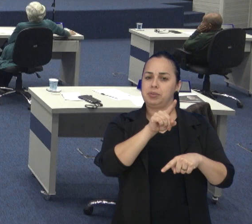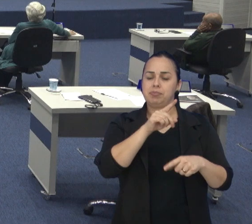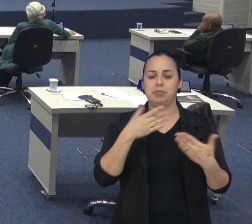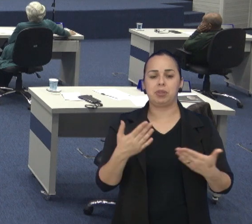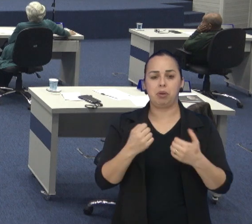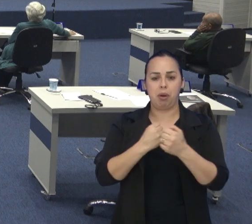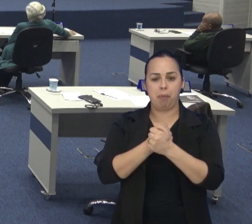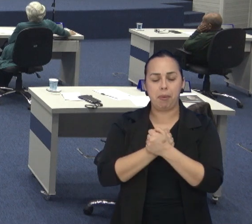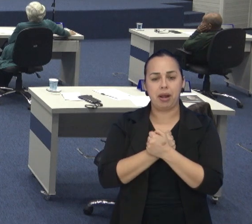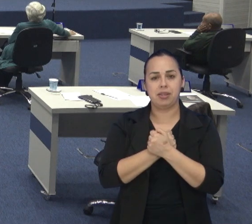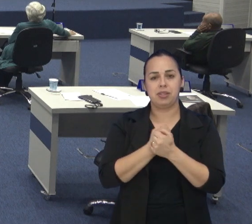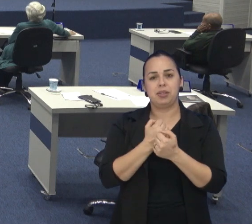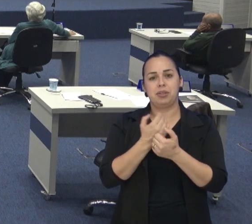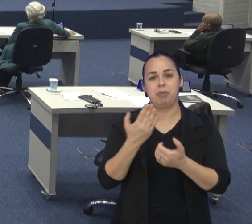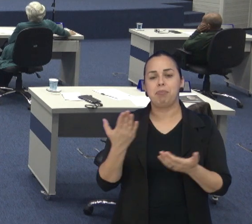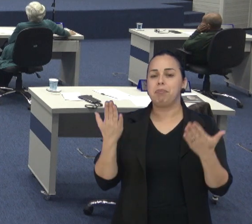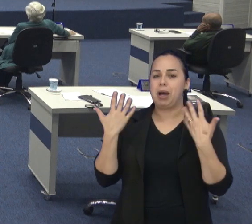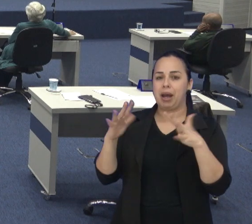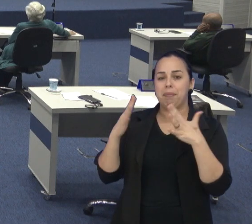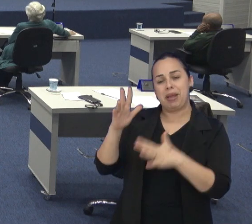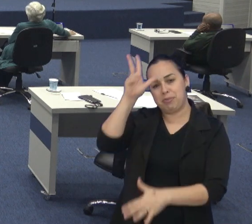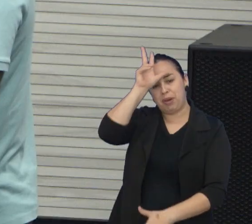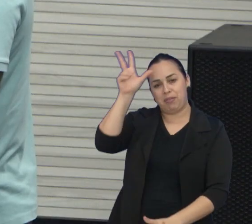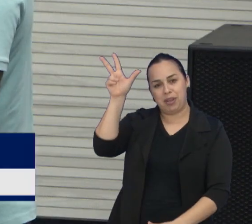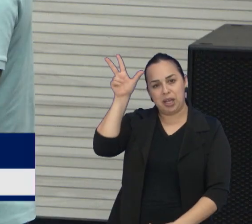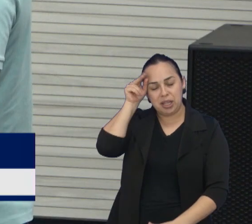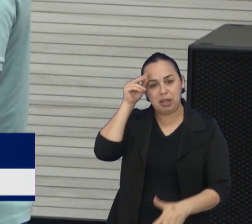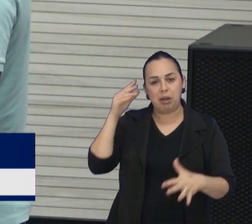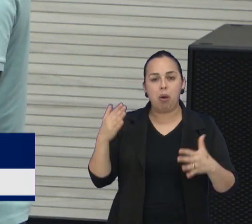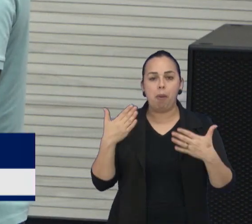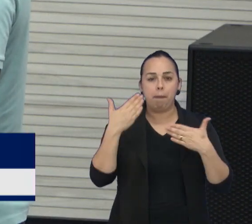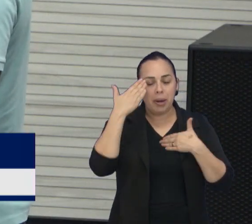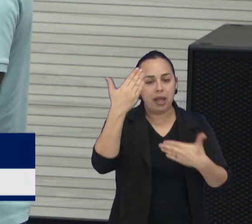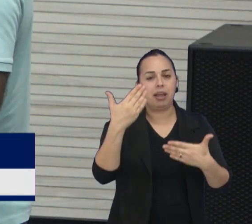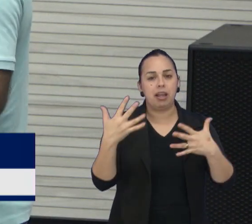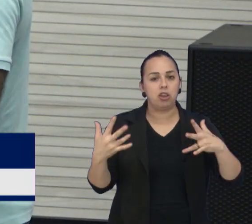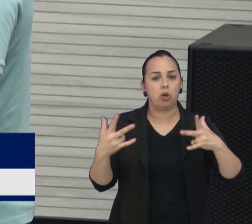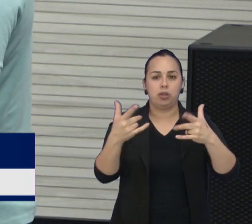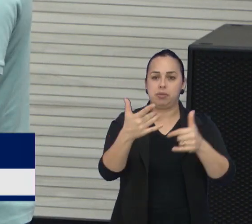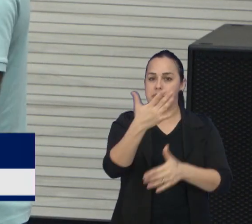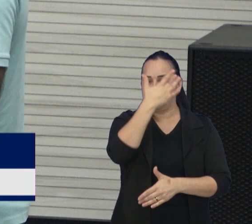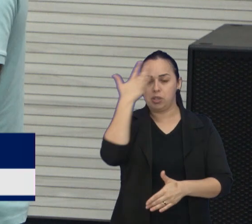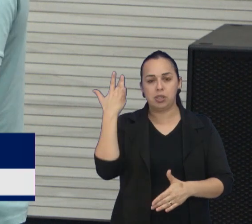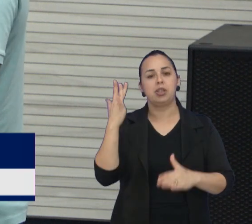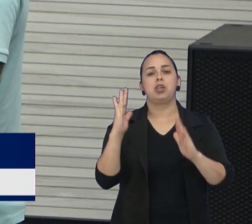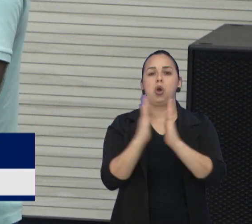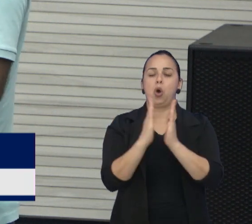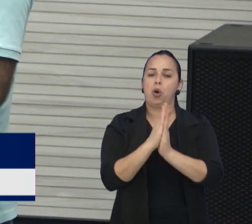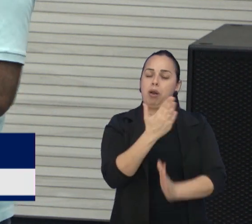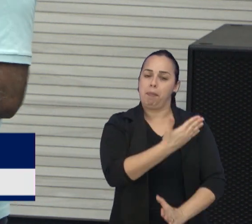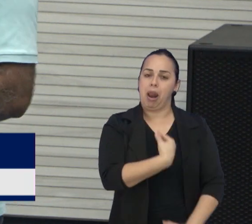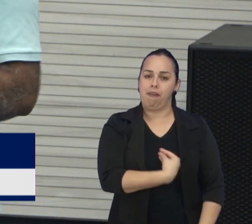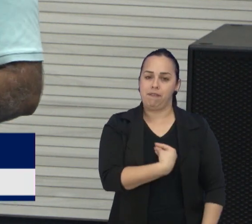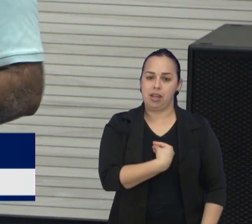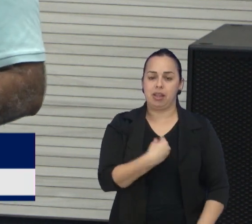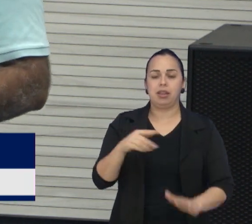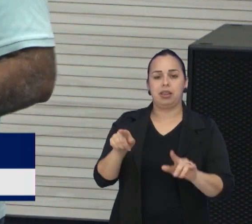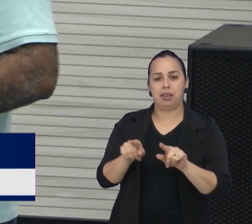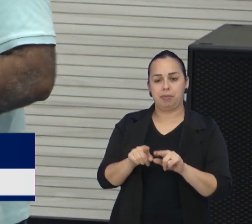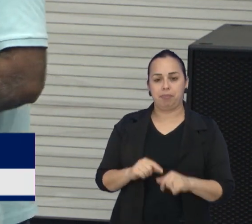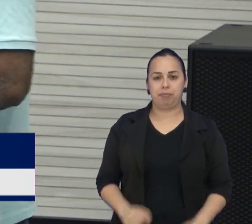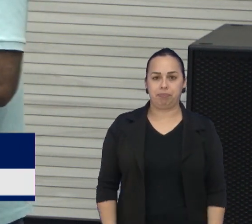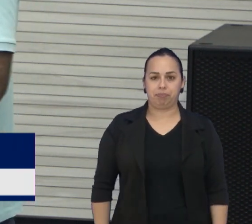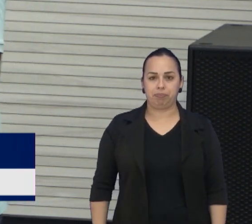Um abraço, João, parabéns, prefeito. Muito obrigado a todos que na corrente de oração fizeram pelo João e pela sua